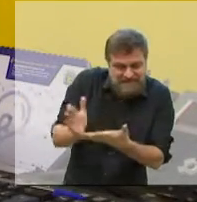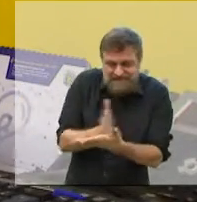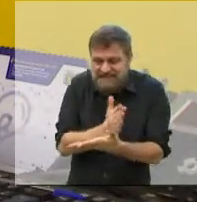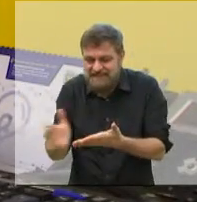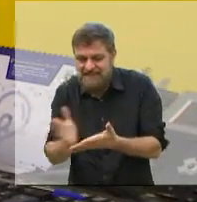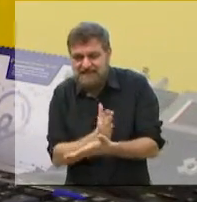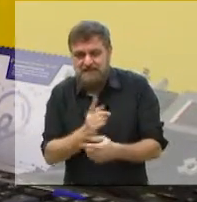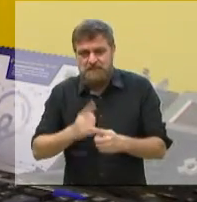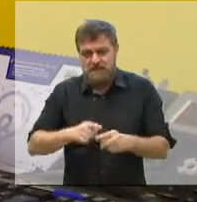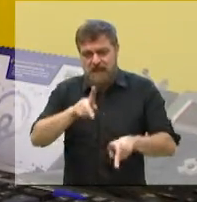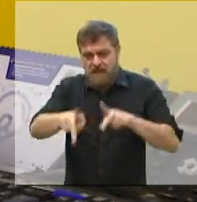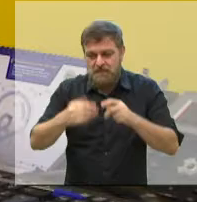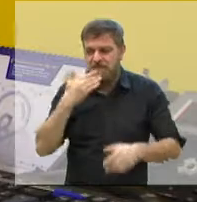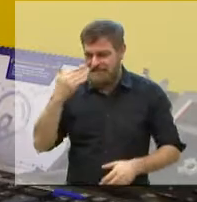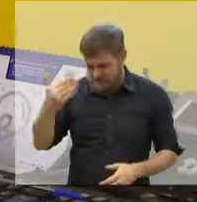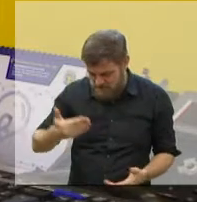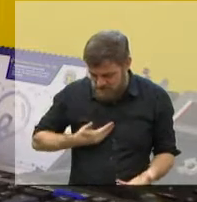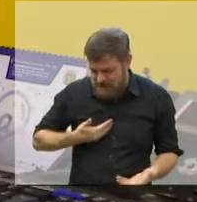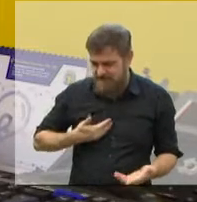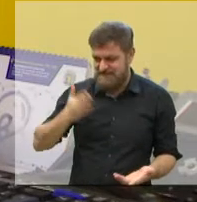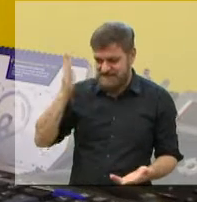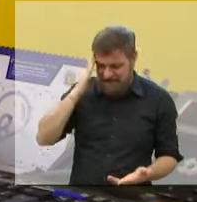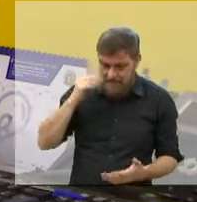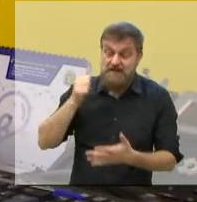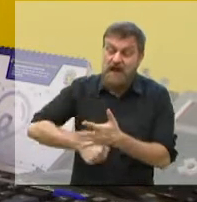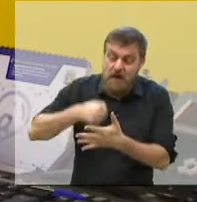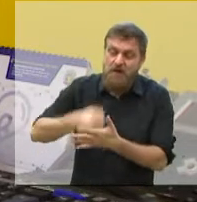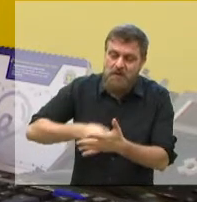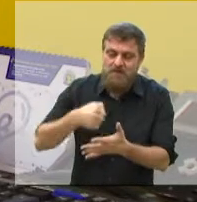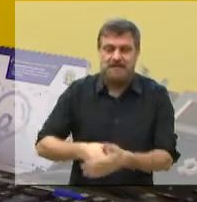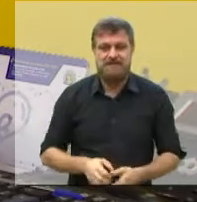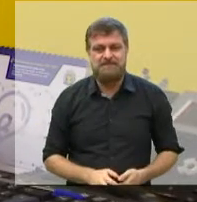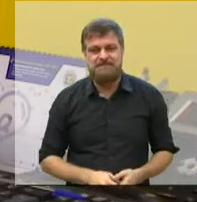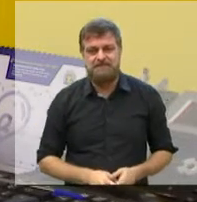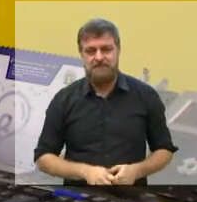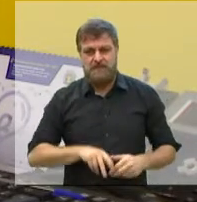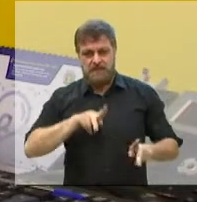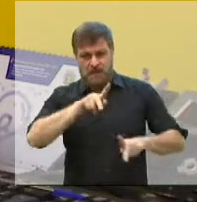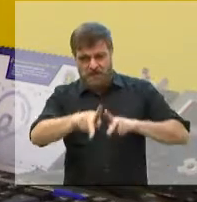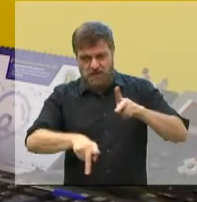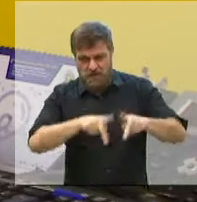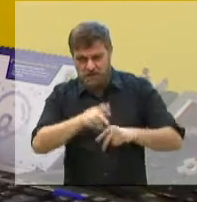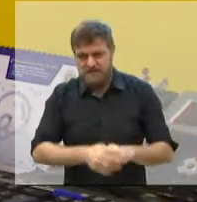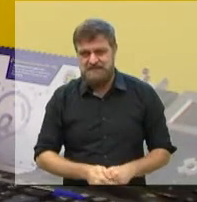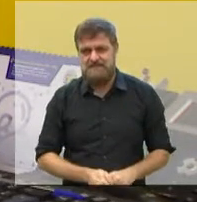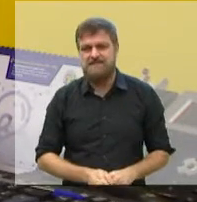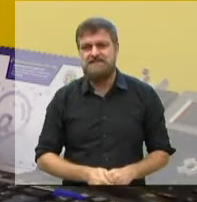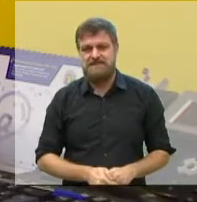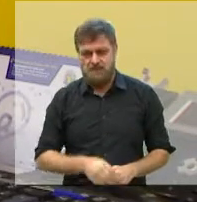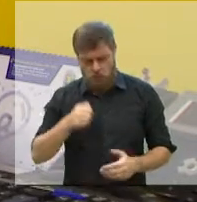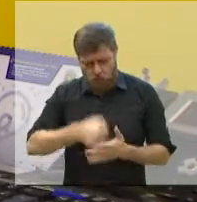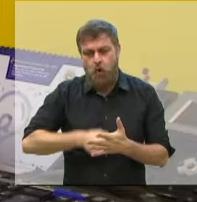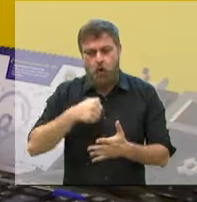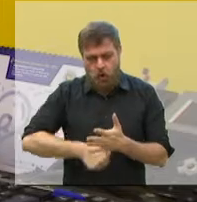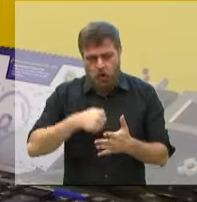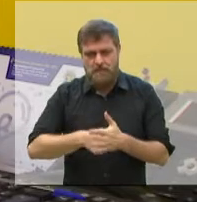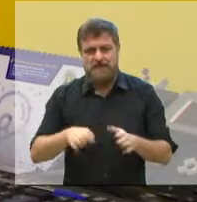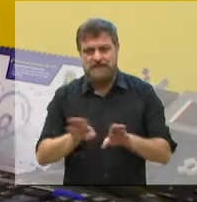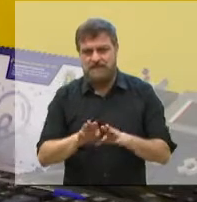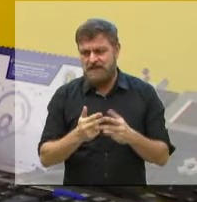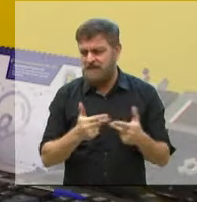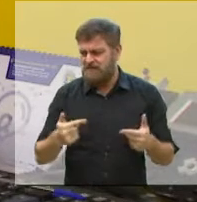a gente sabe que a população sempre pede, né? Pede. Sempre tá ali cobrando, e aí? Nossa, a população cobra e às vezes cobra também